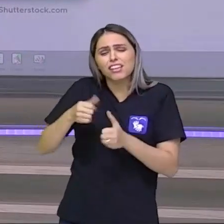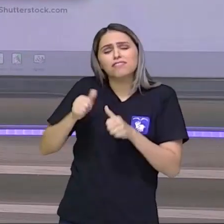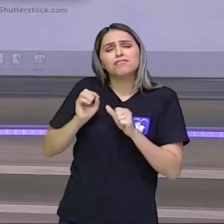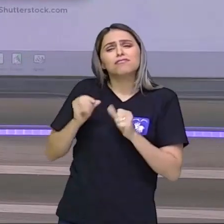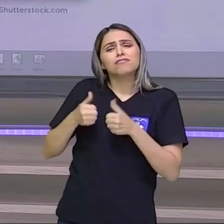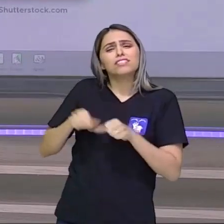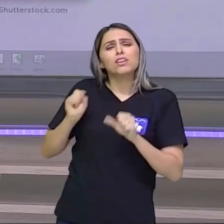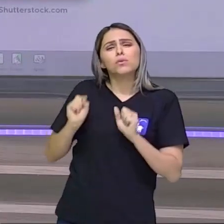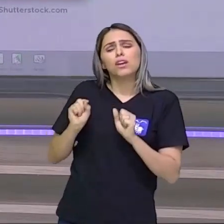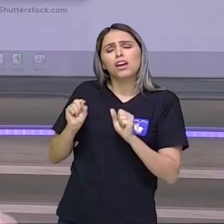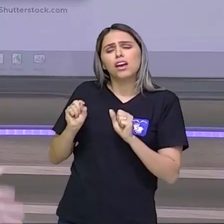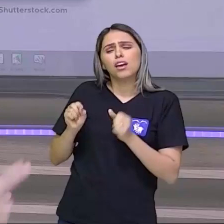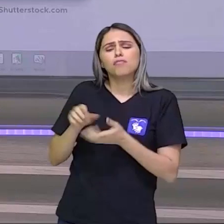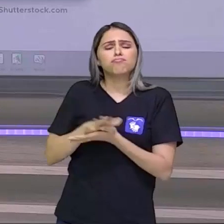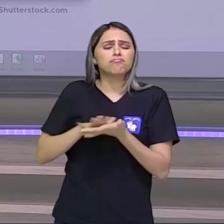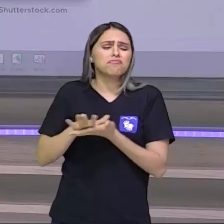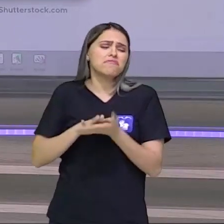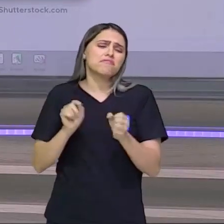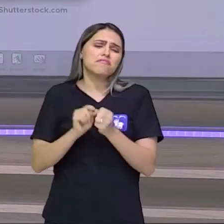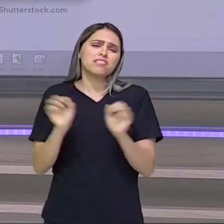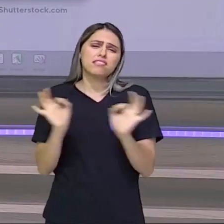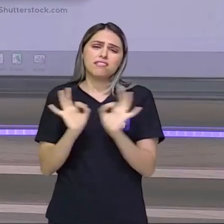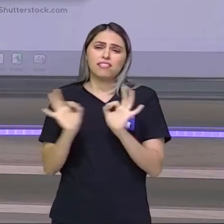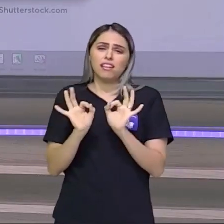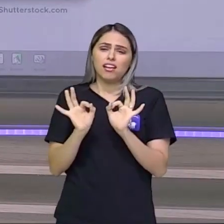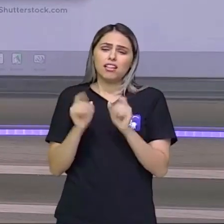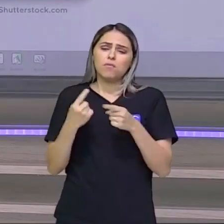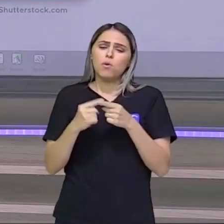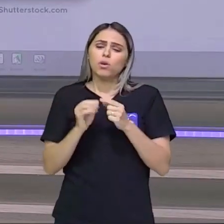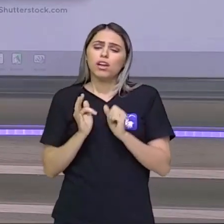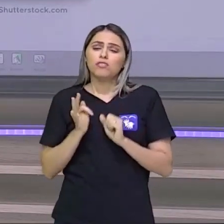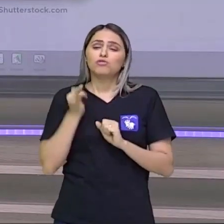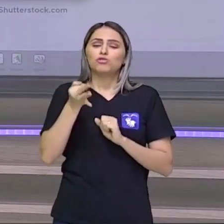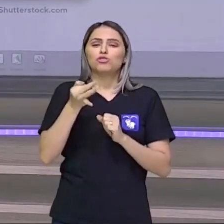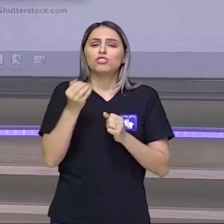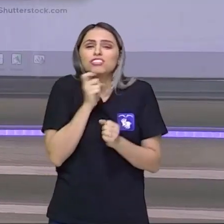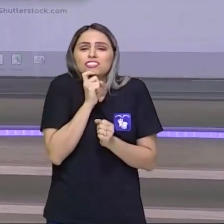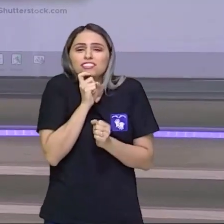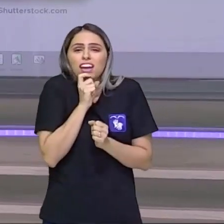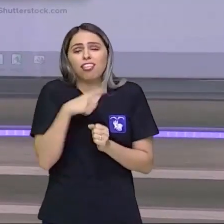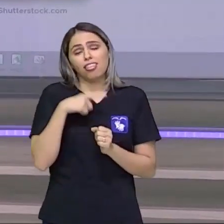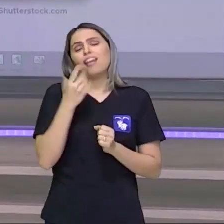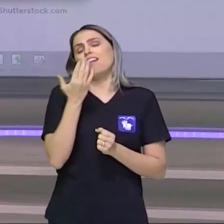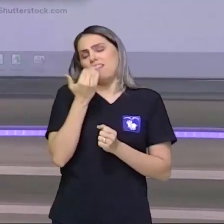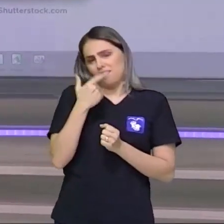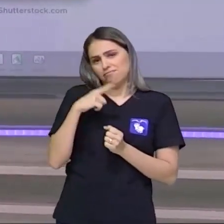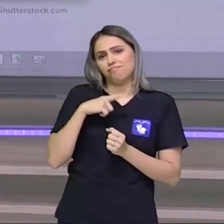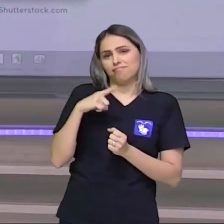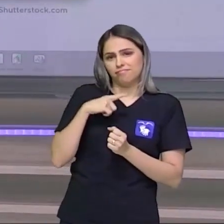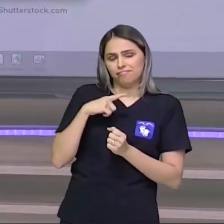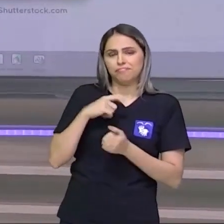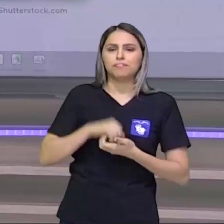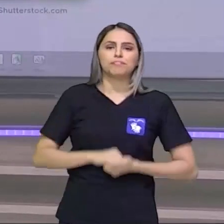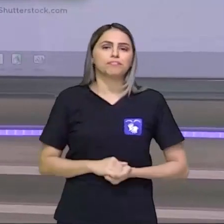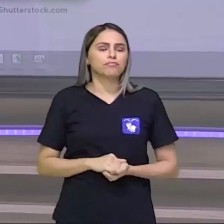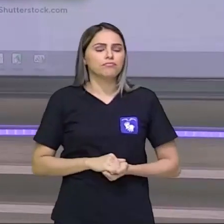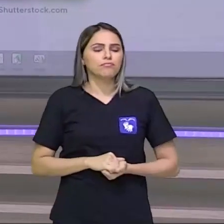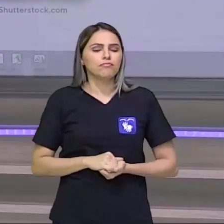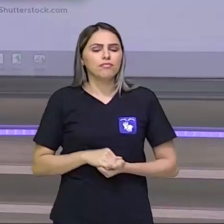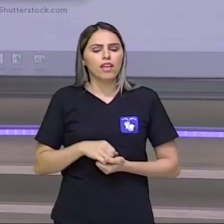ficarmos sem fazer nada, porque no inverno nós vamos ter comida. Aí a